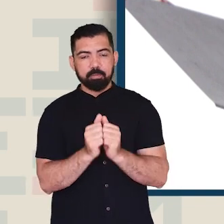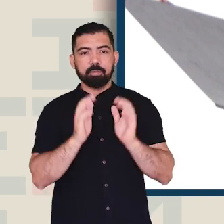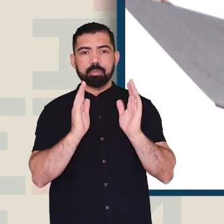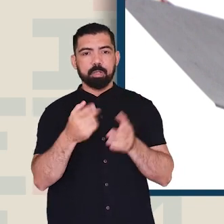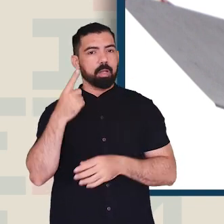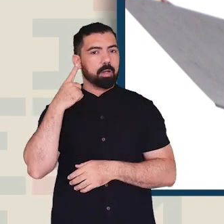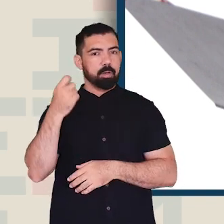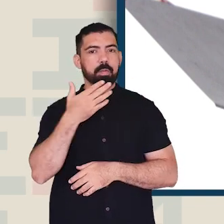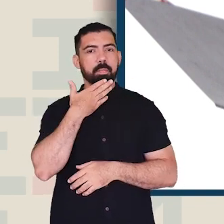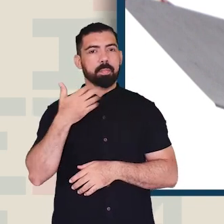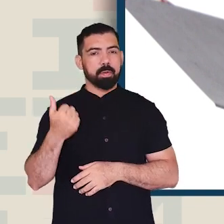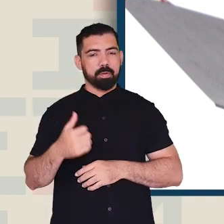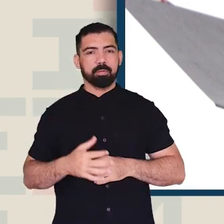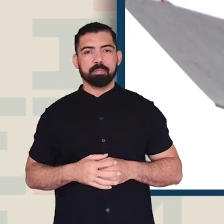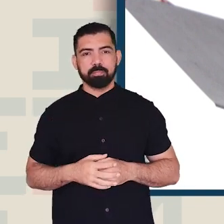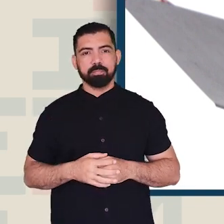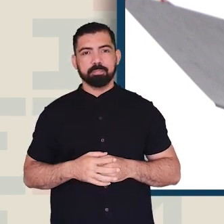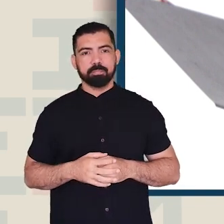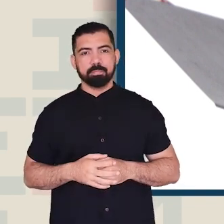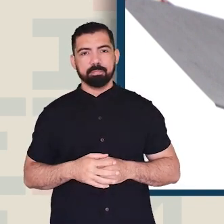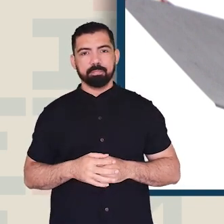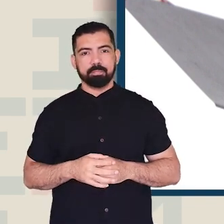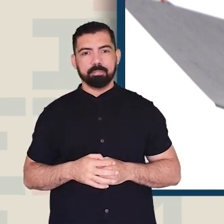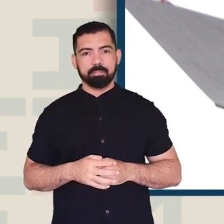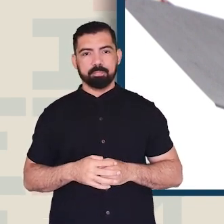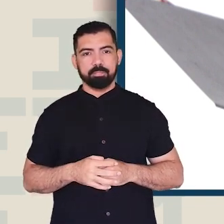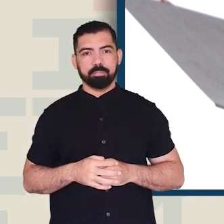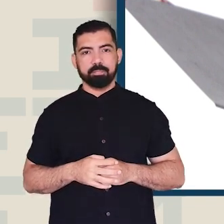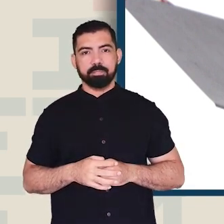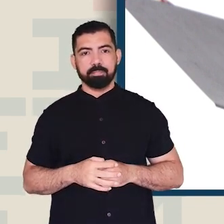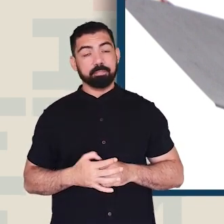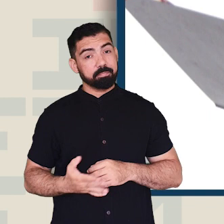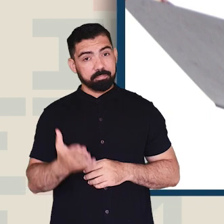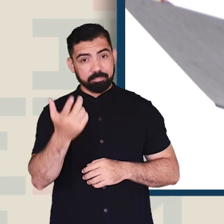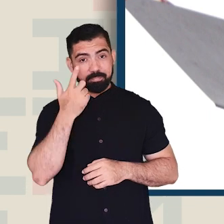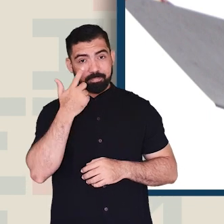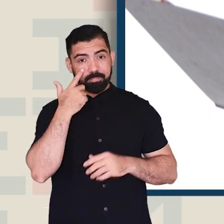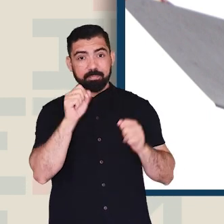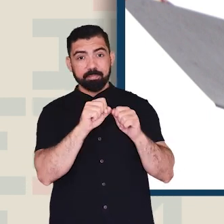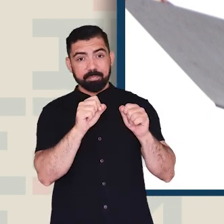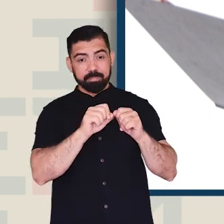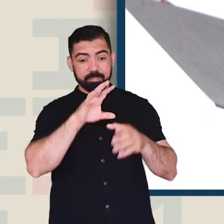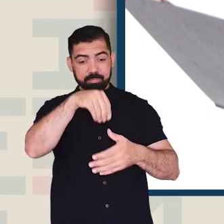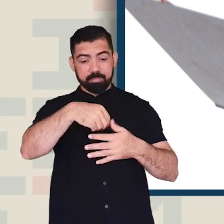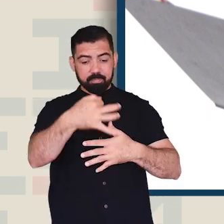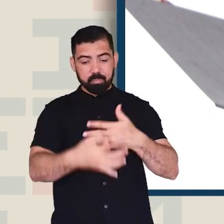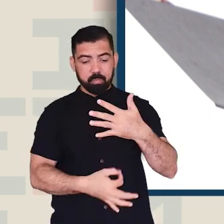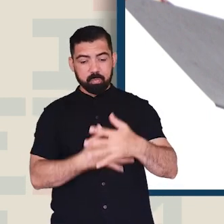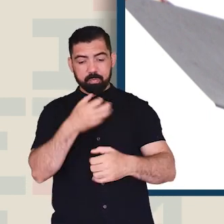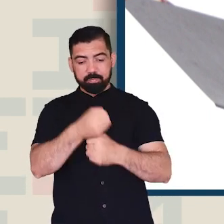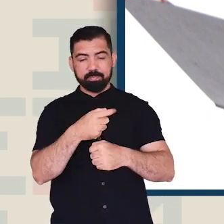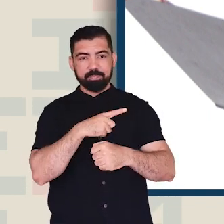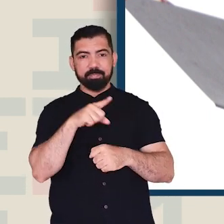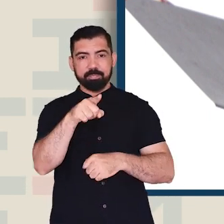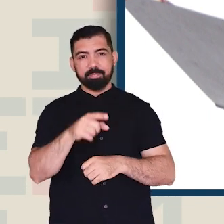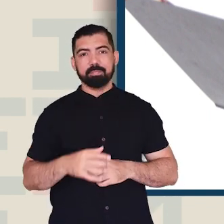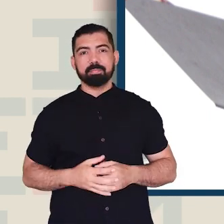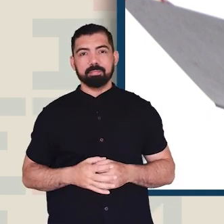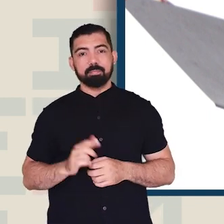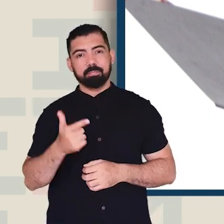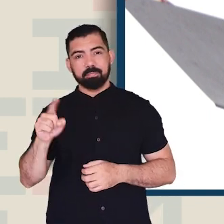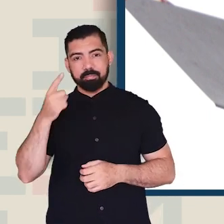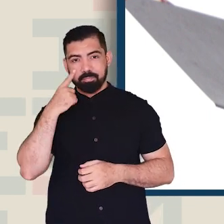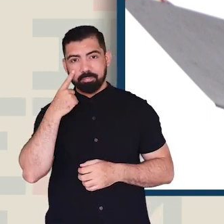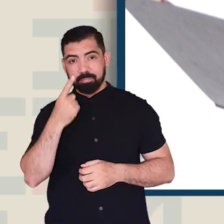dava uma sonoridade bacana, né? Então eles saíram fazendo isso na escala. Um cantava e o outro.